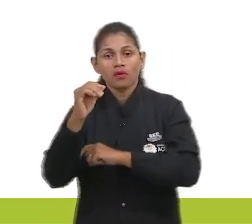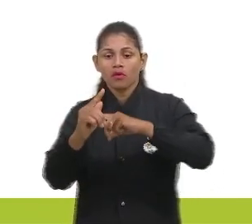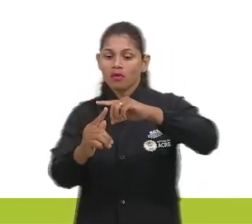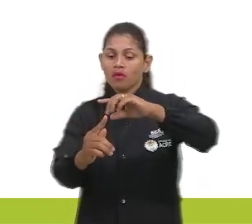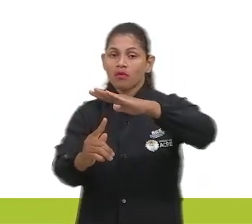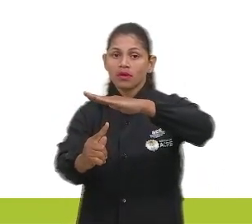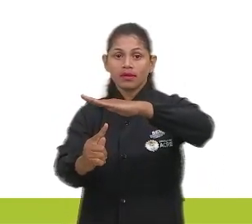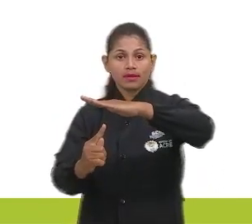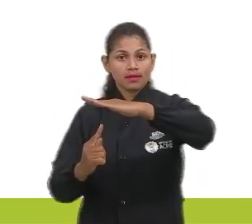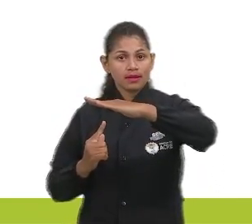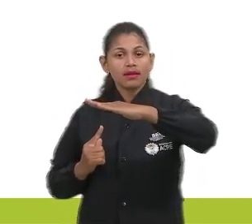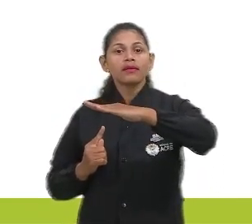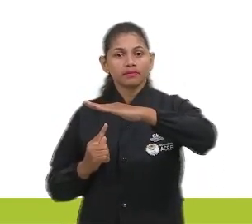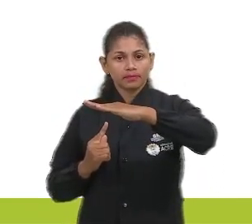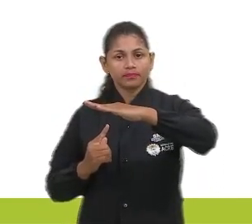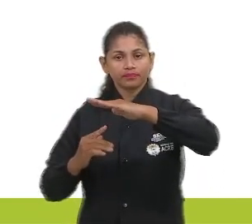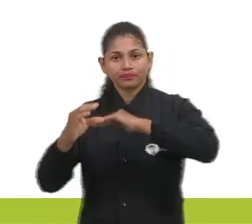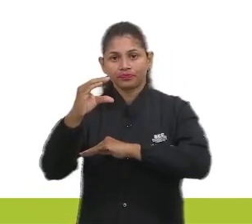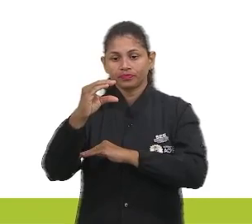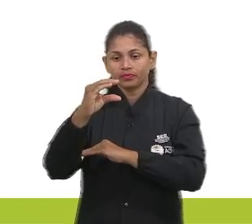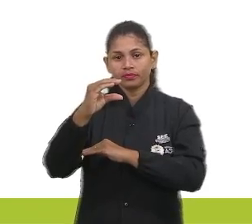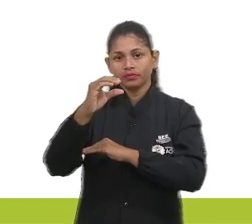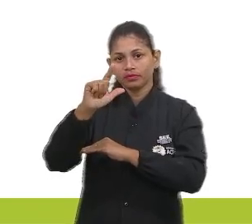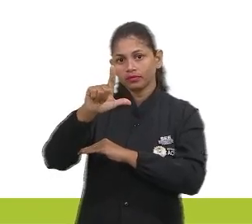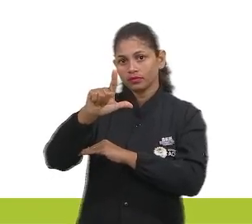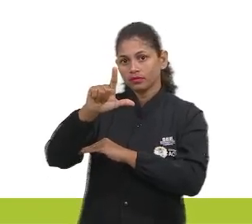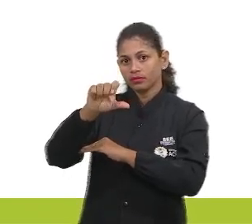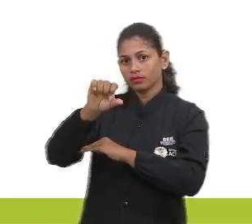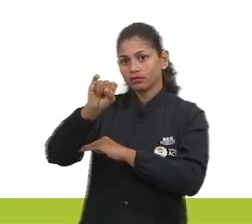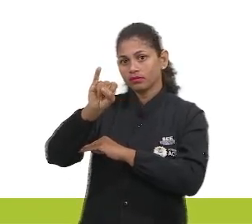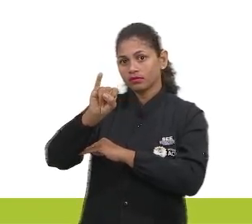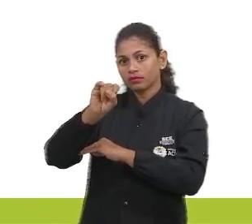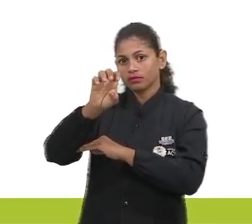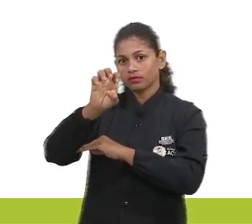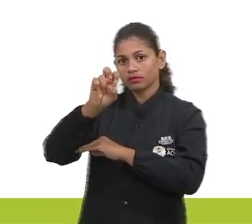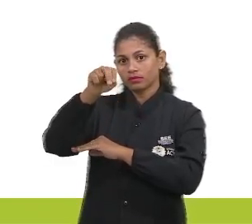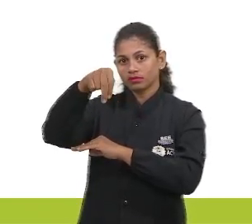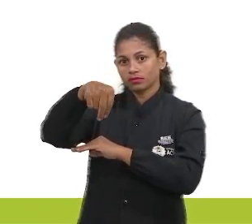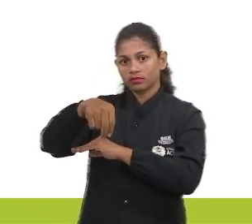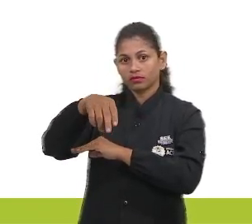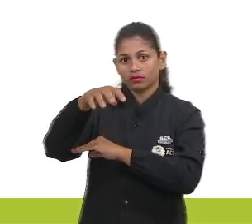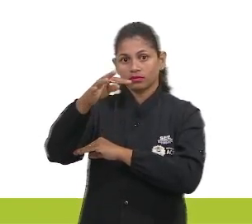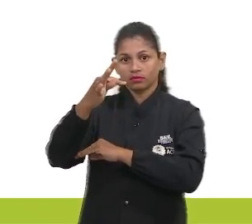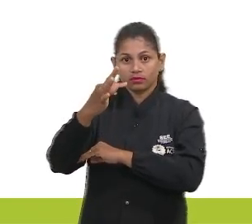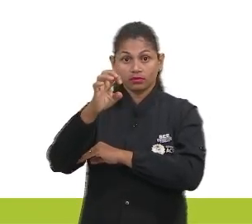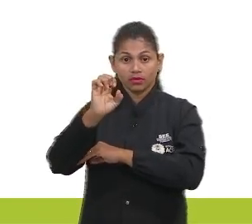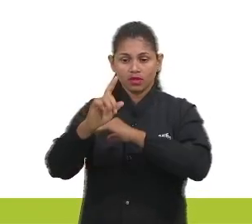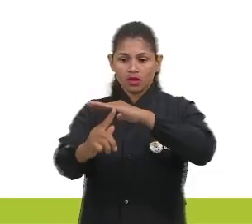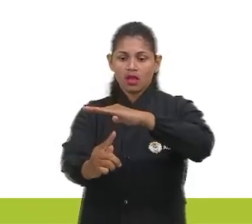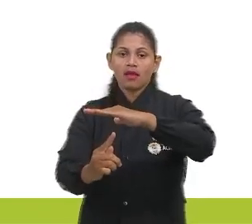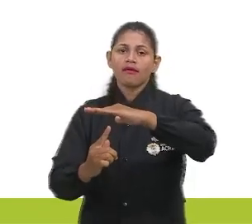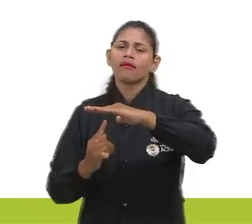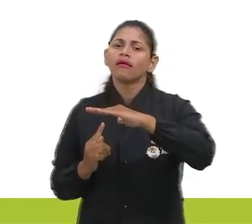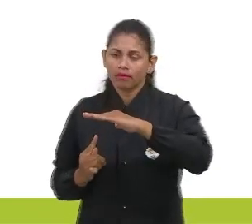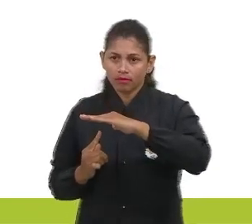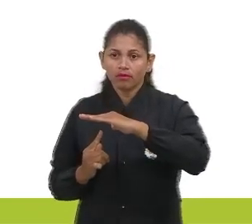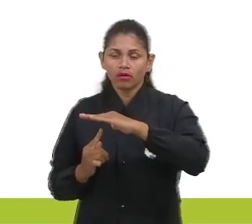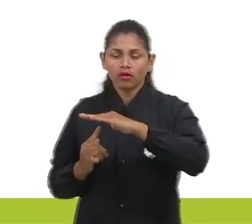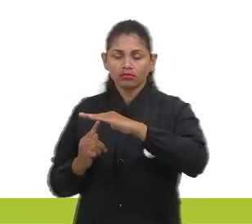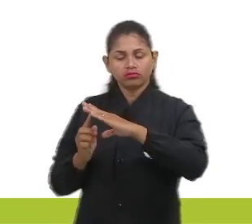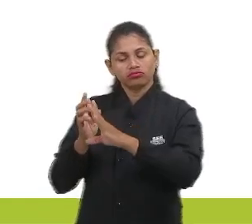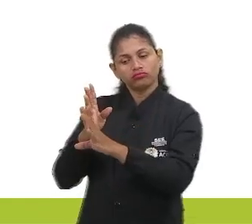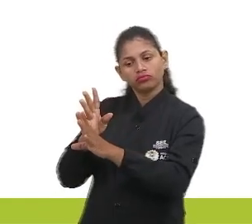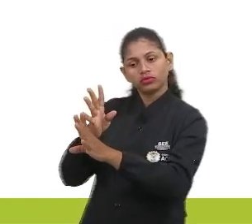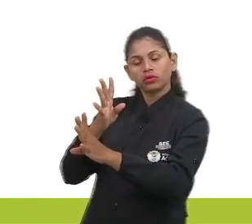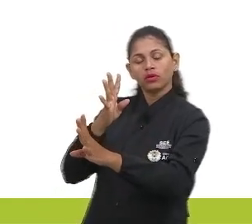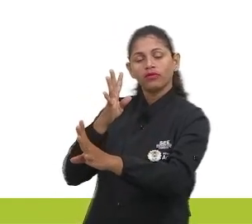agência bancária. Então, quem? Clientes, ação numa fila e onde né, que seria aqui